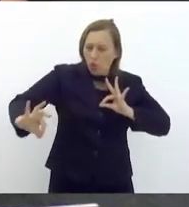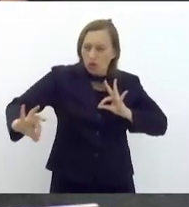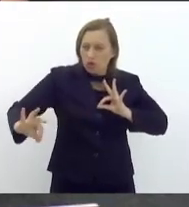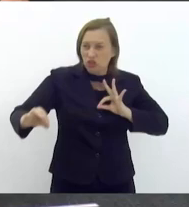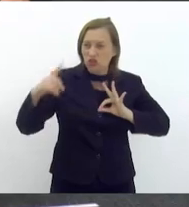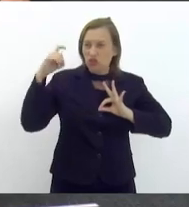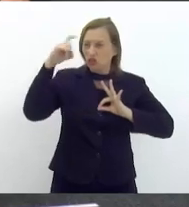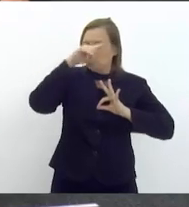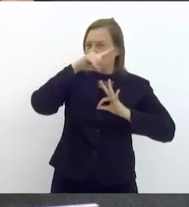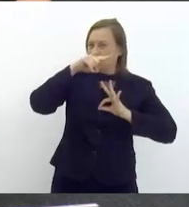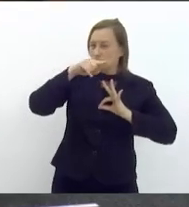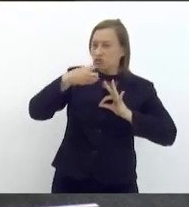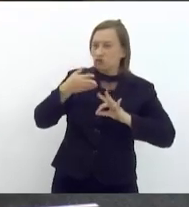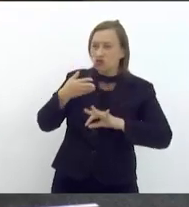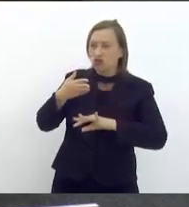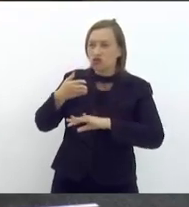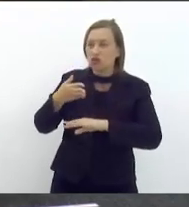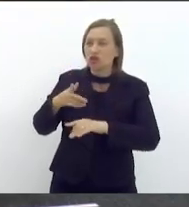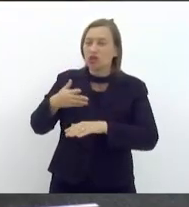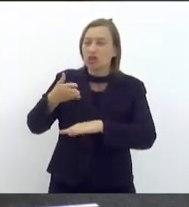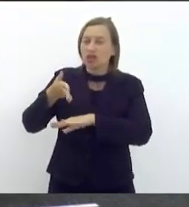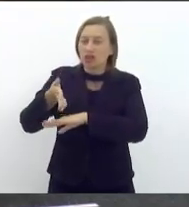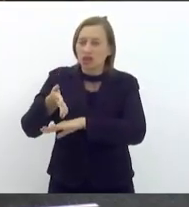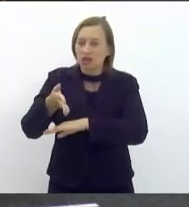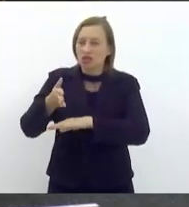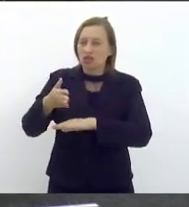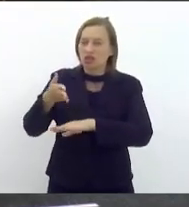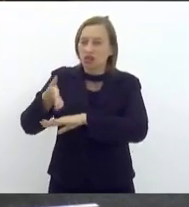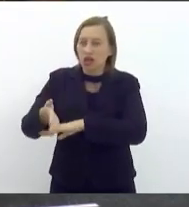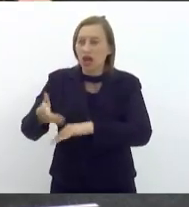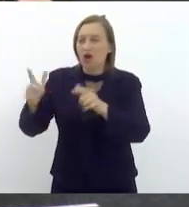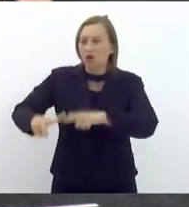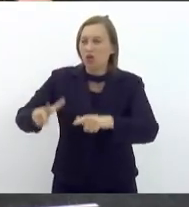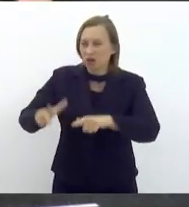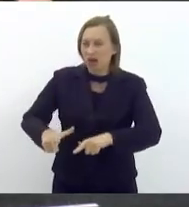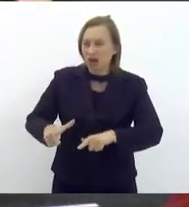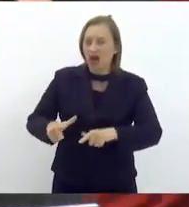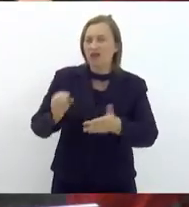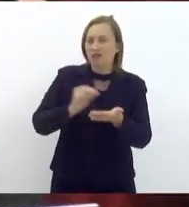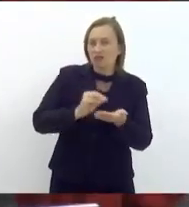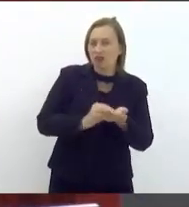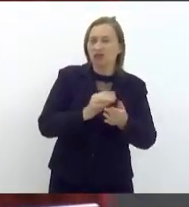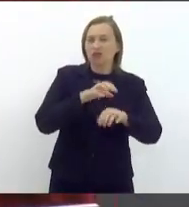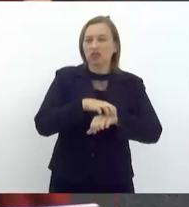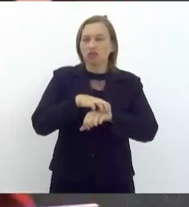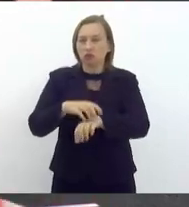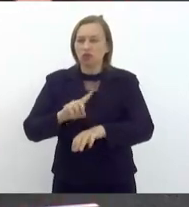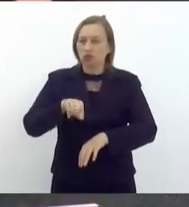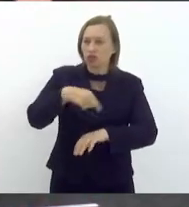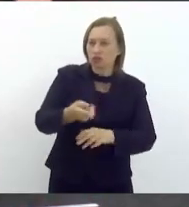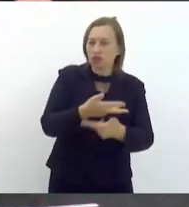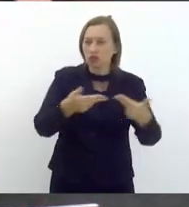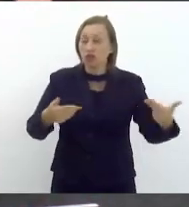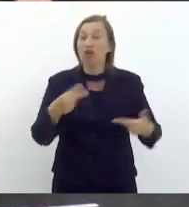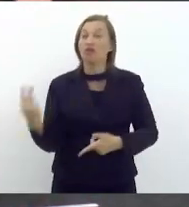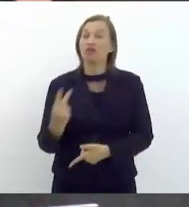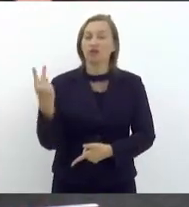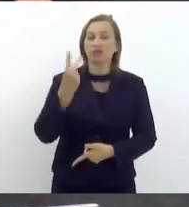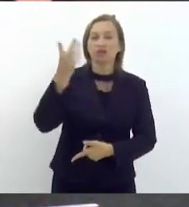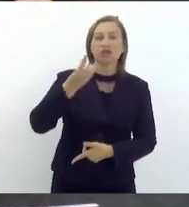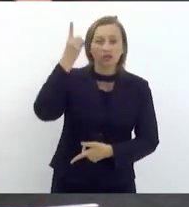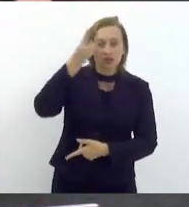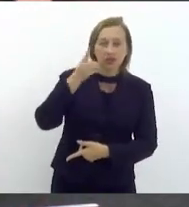dificuldade de transporte etc não é por isso é valiosíssima essa proposição do deputado